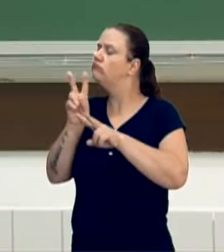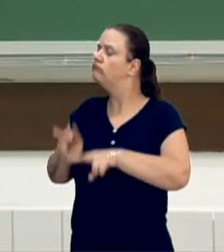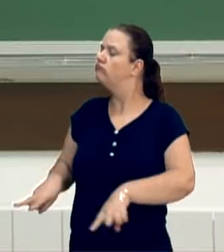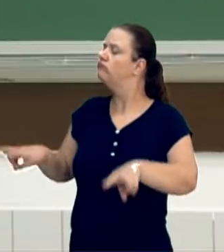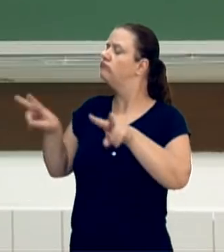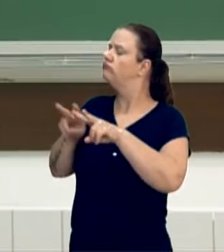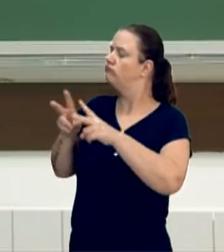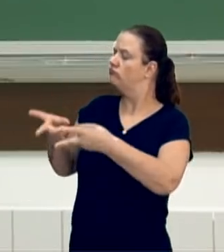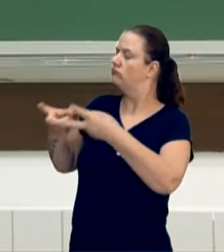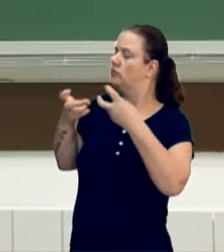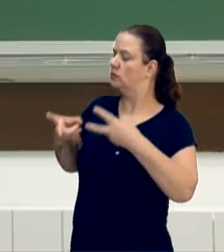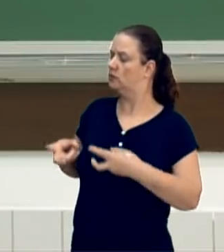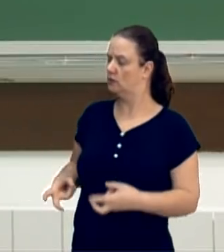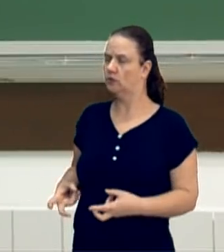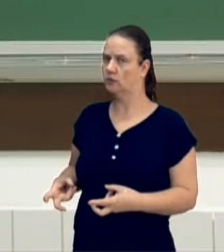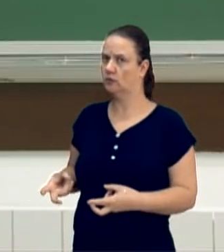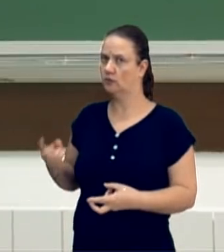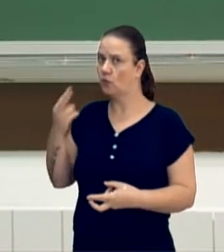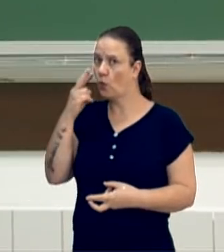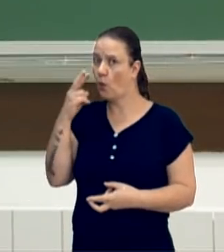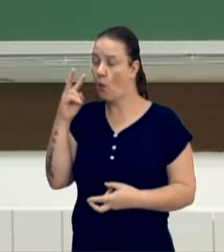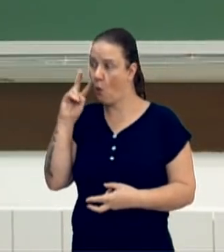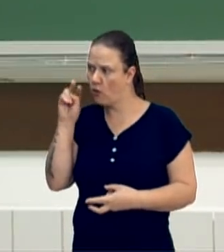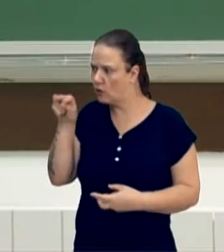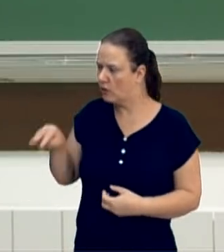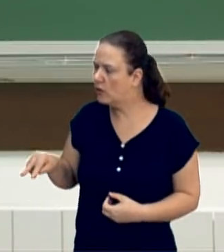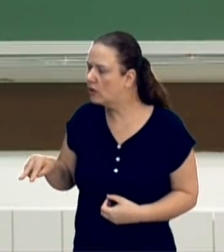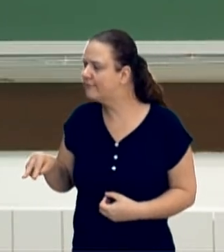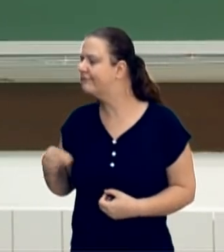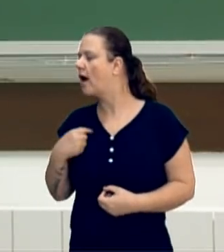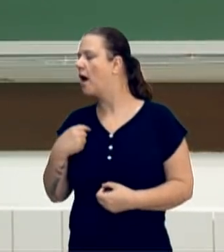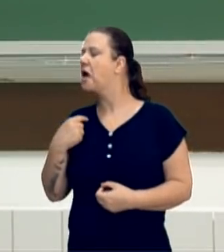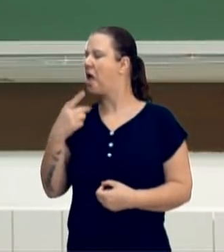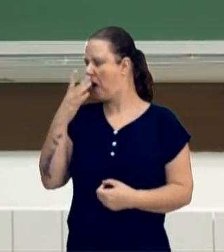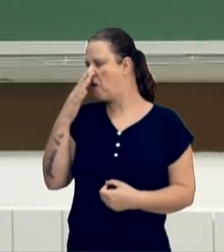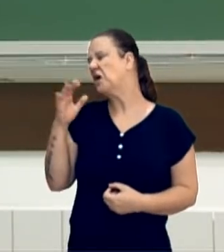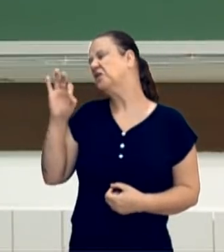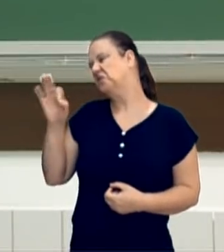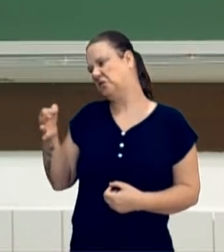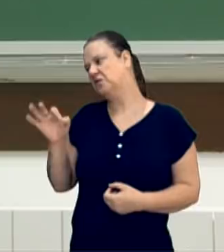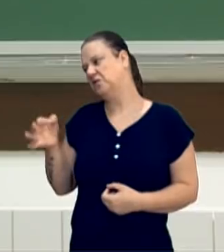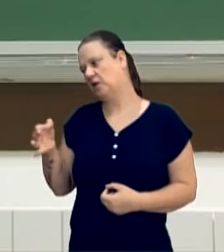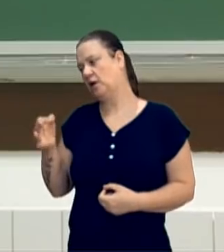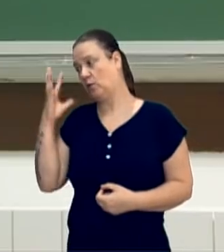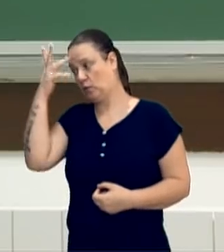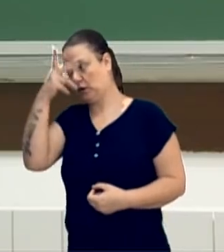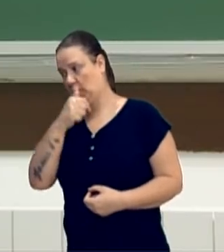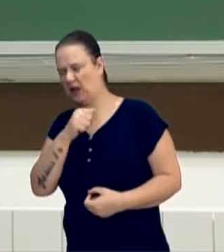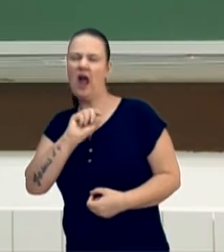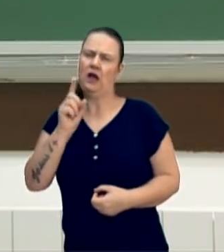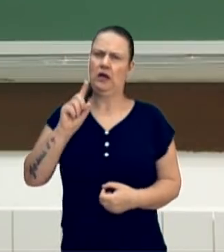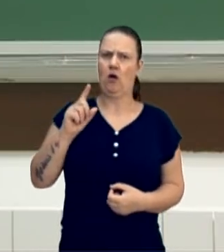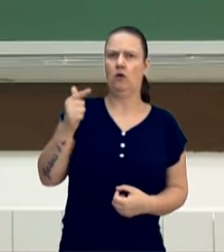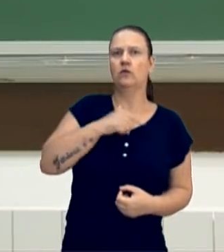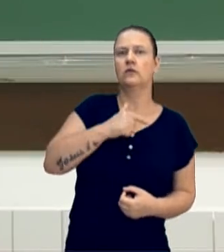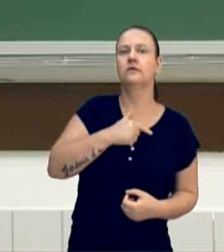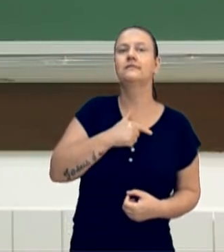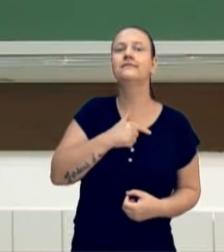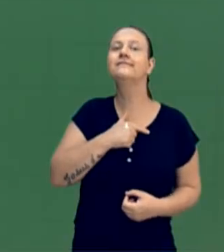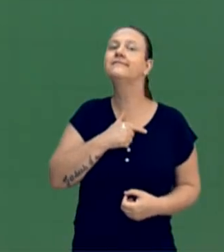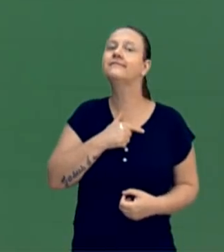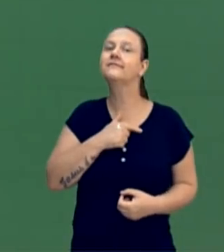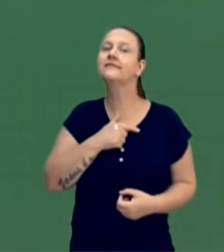com base na visão. Eu olho e aí eu decido se a pessoa é bonita, se a pessoa é feia. Mas quando eu